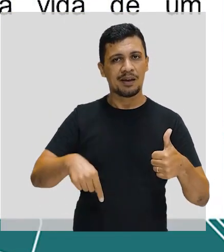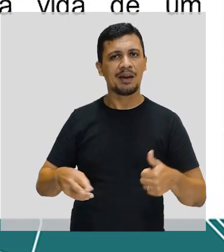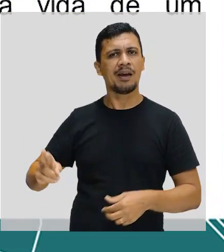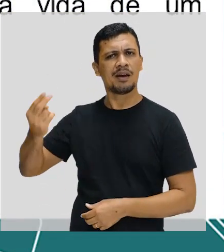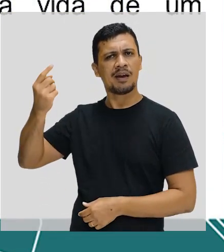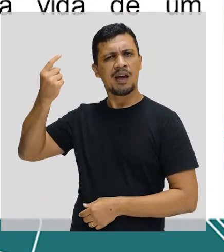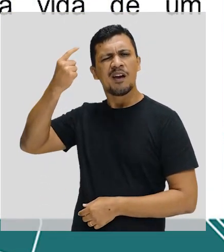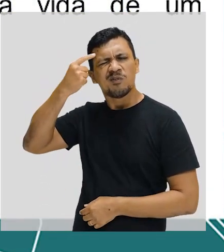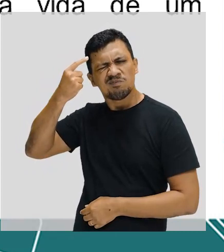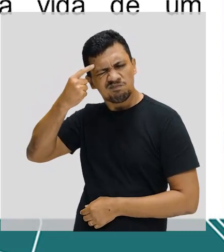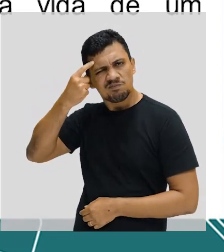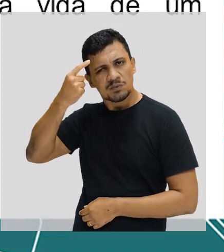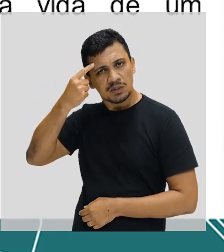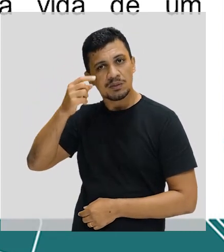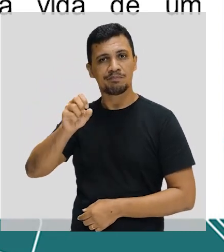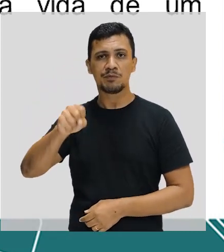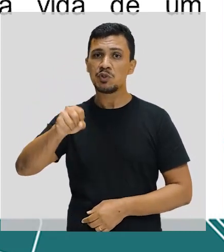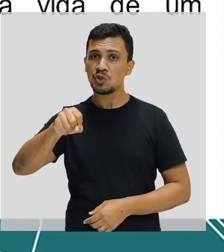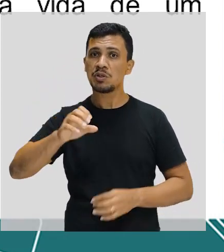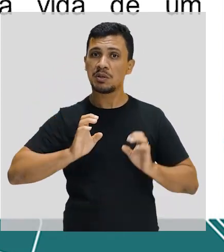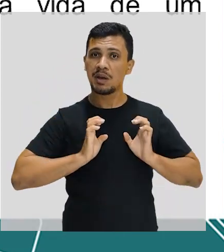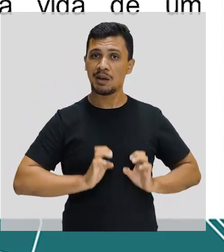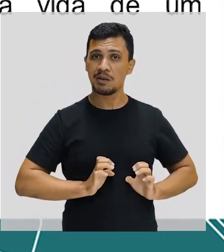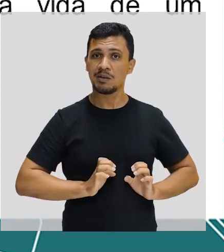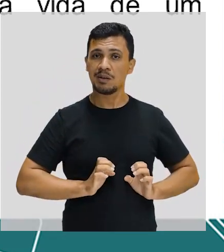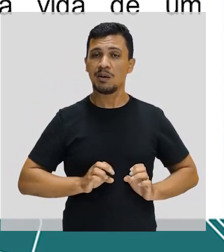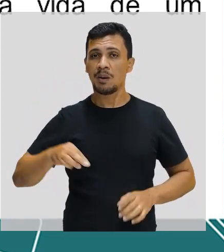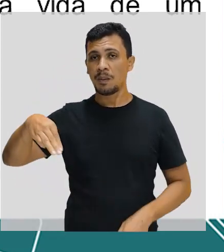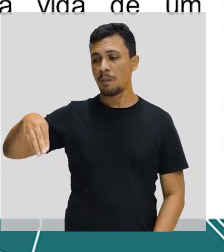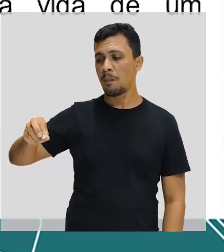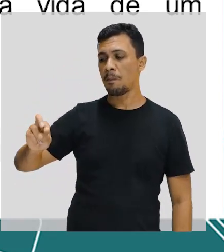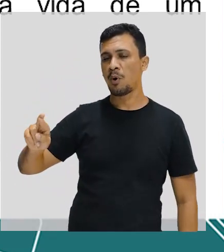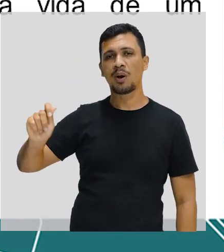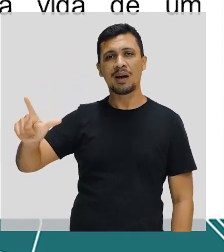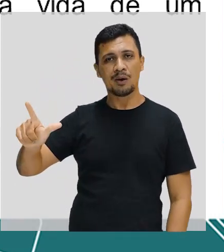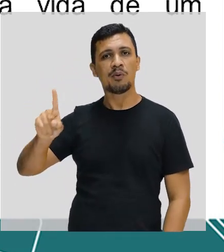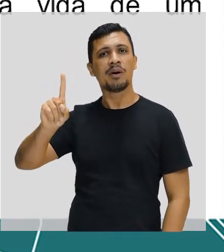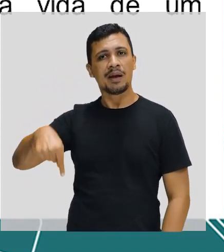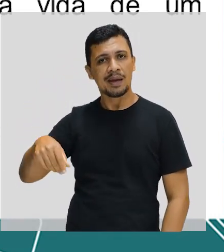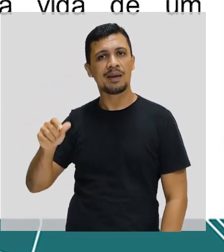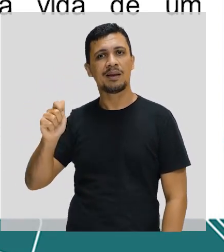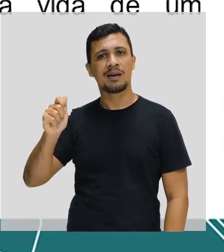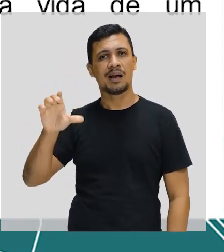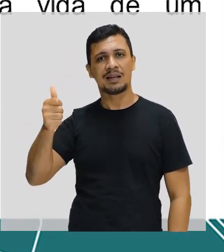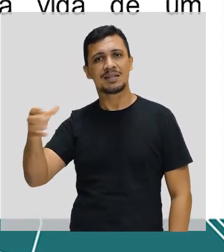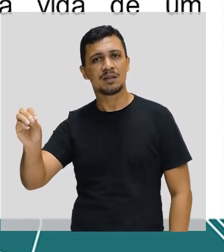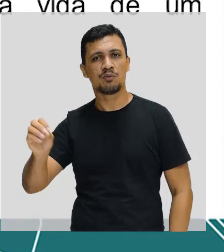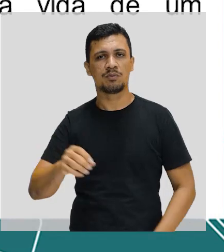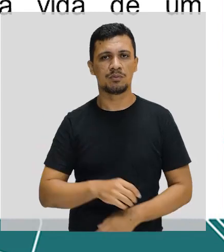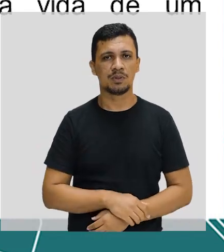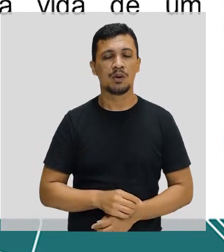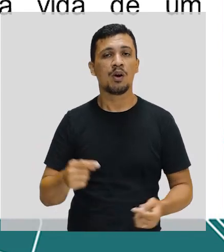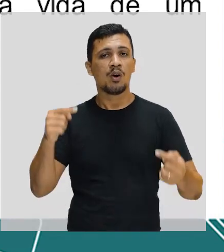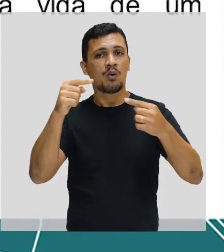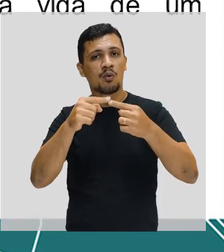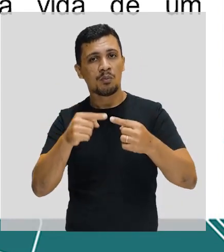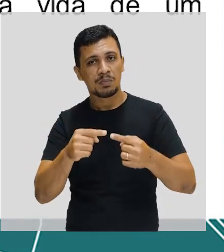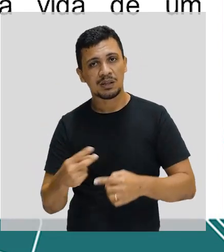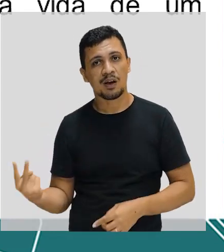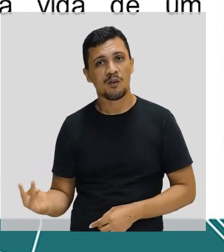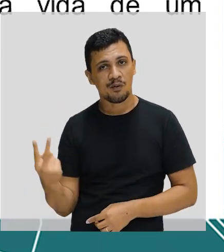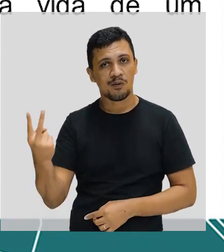sim. Ética faz reflexões. A moral é o campo da ação. referentes aos valores morais de